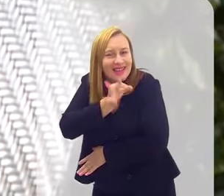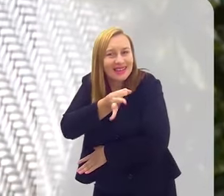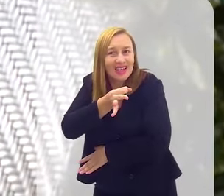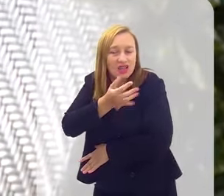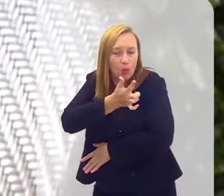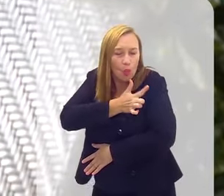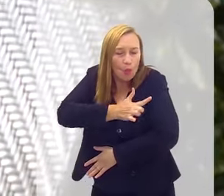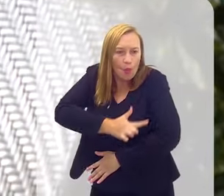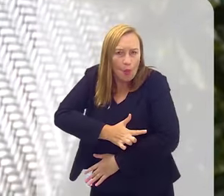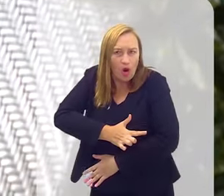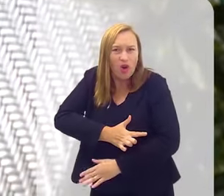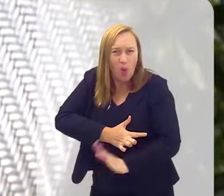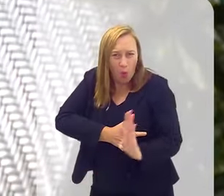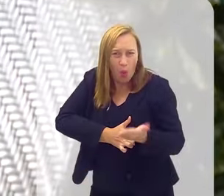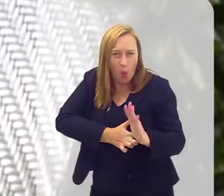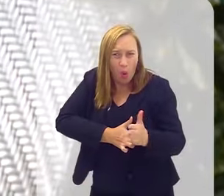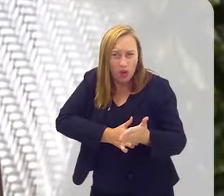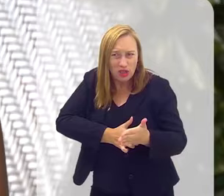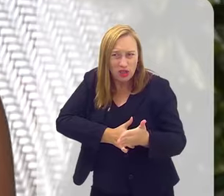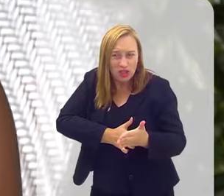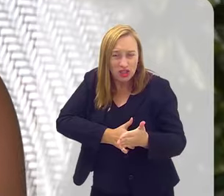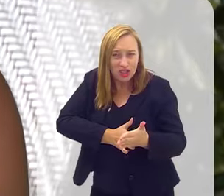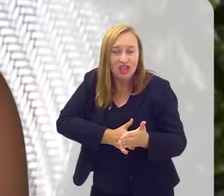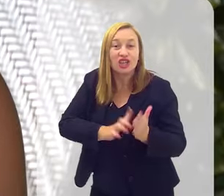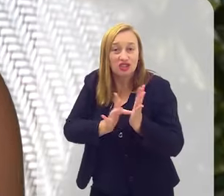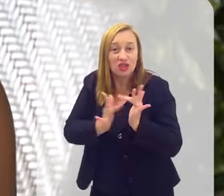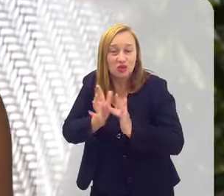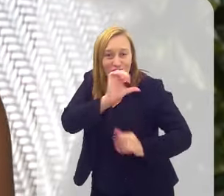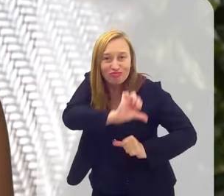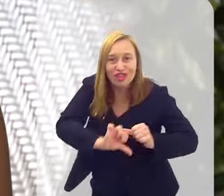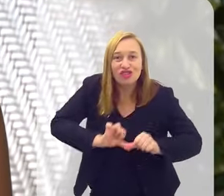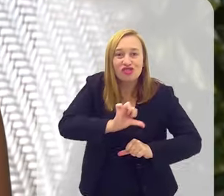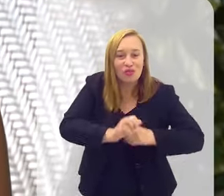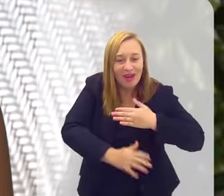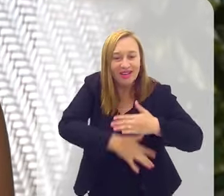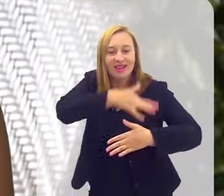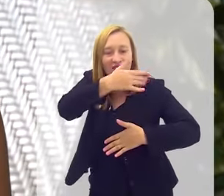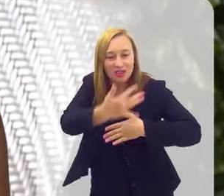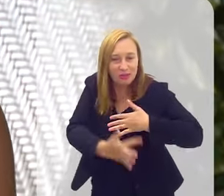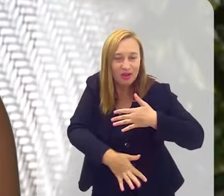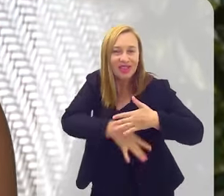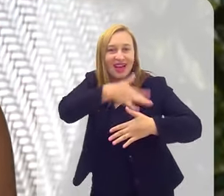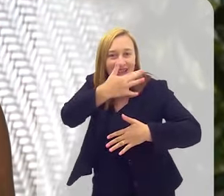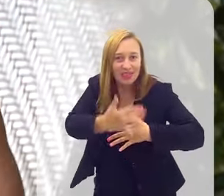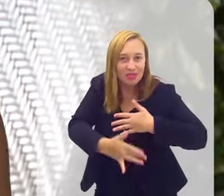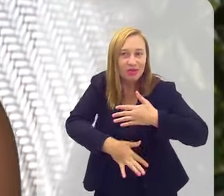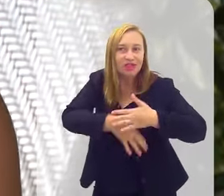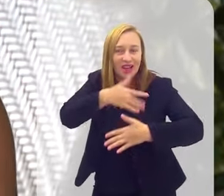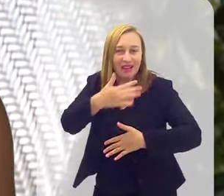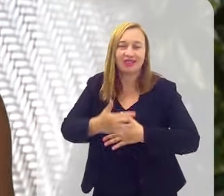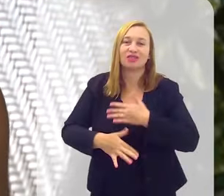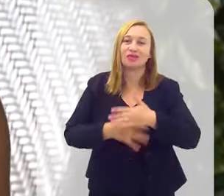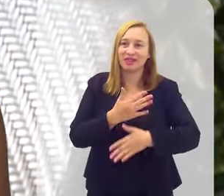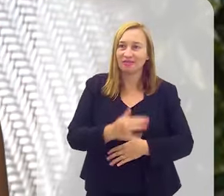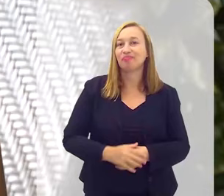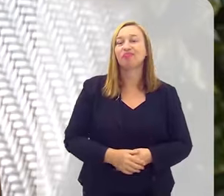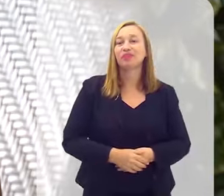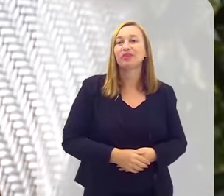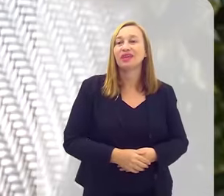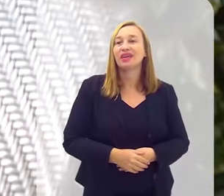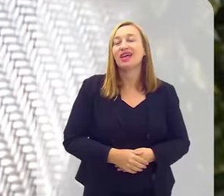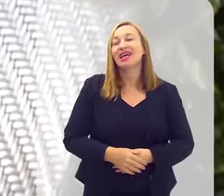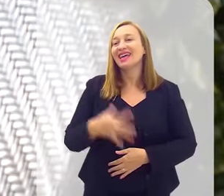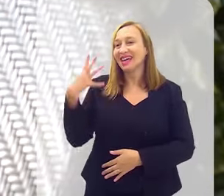tenho certeza que esse vazio que você está preenchendo Só Jesus pode encher encher e encher